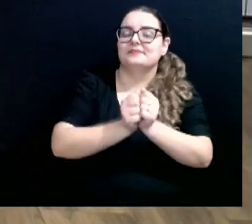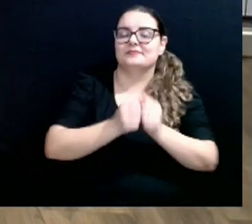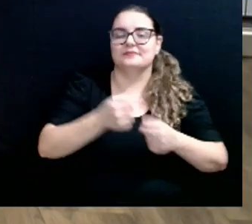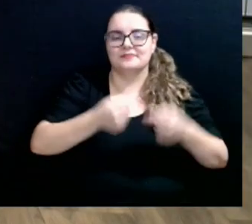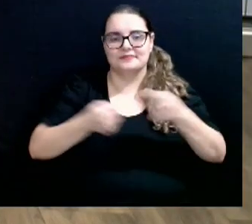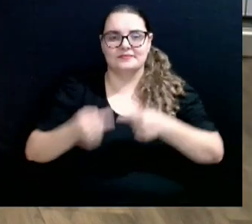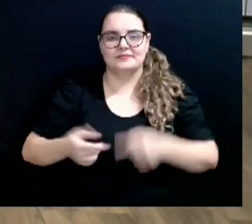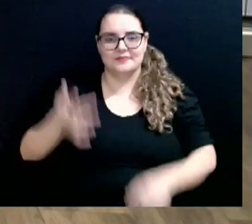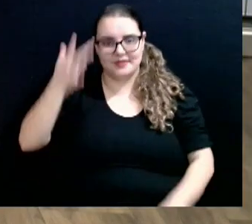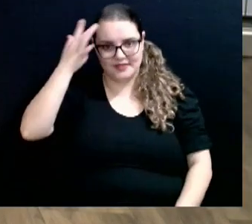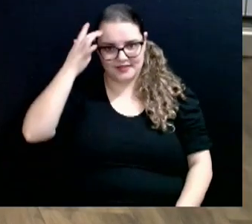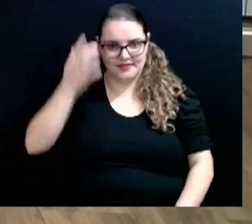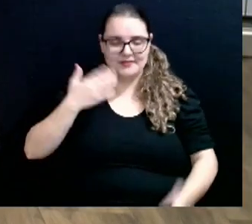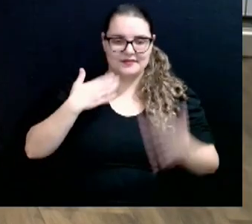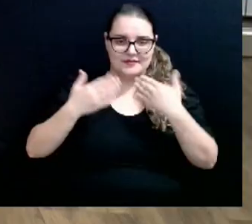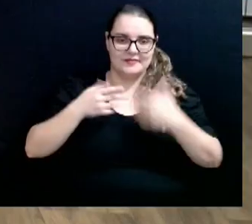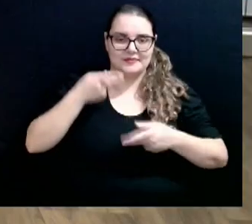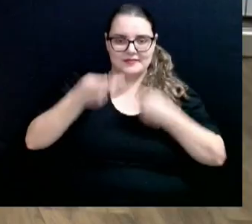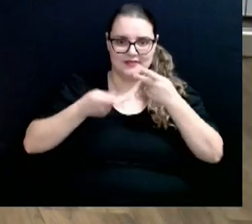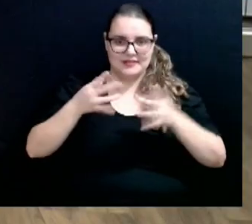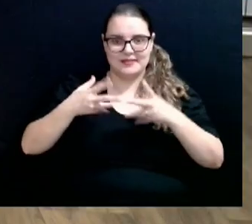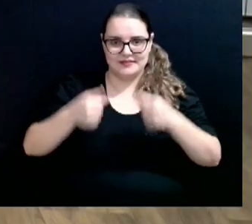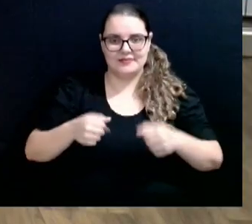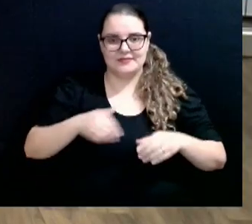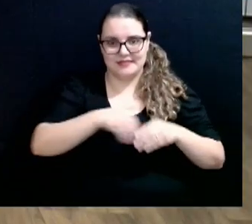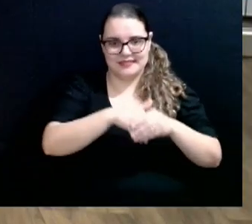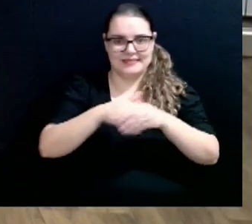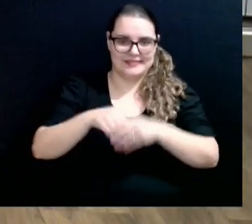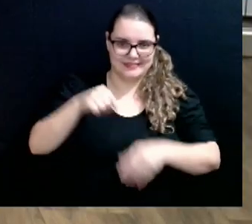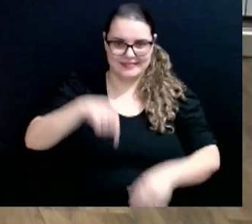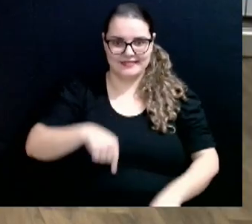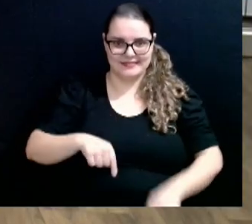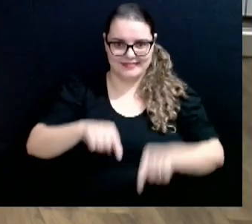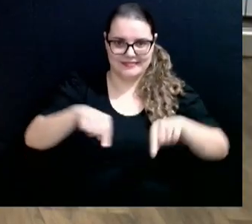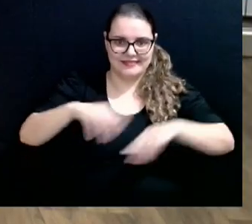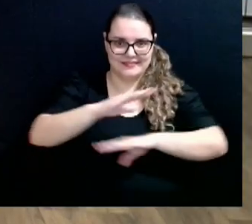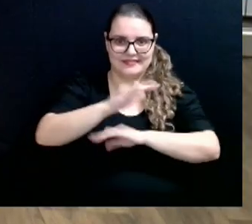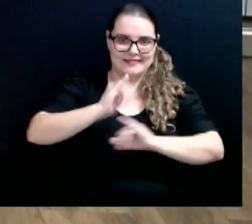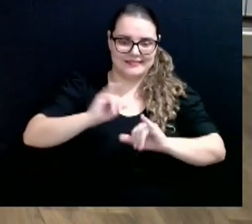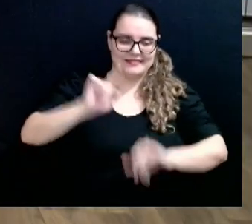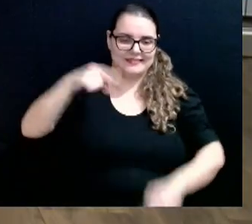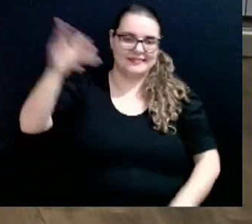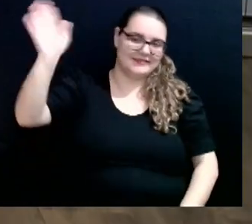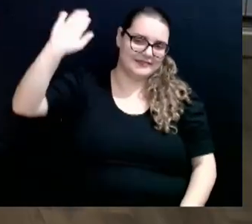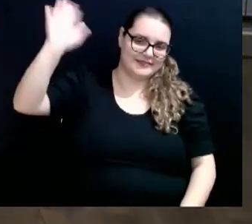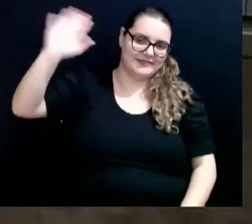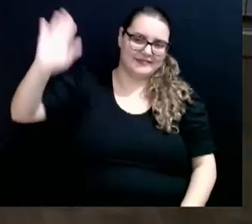gente conta tudo sobre esta votação aqui no Jornal Câmara Notícia. Até lá. Tchau, tchau.